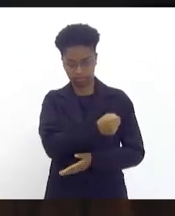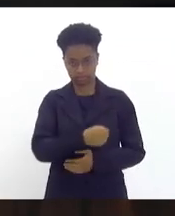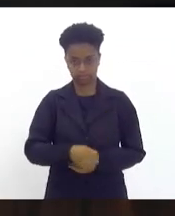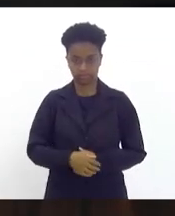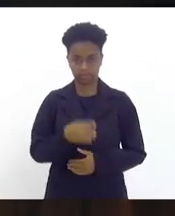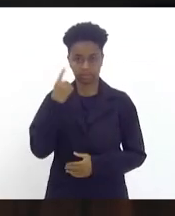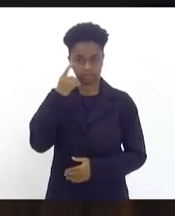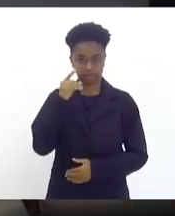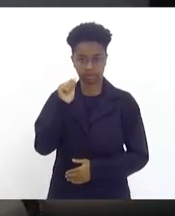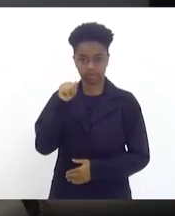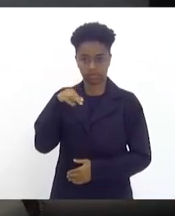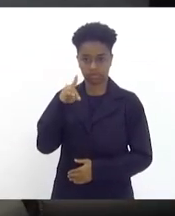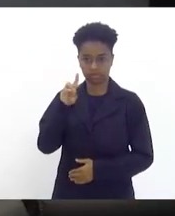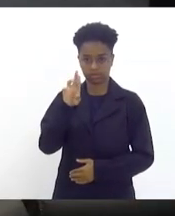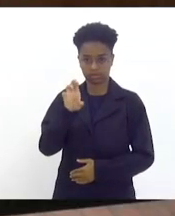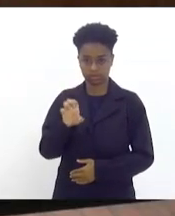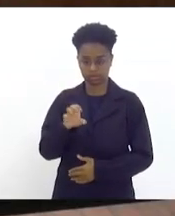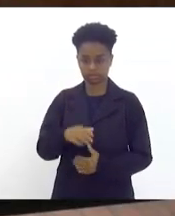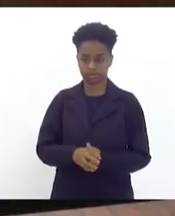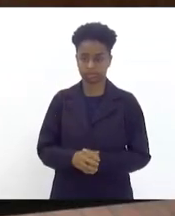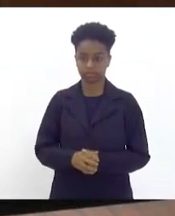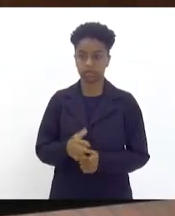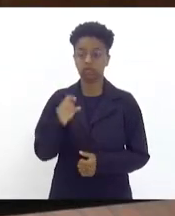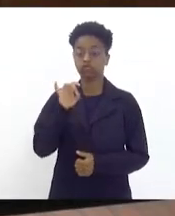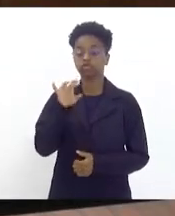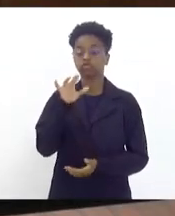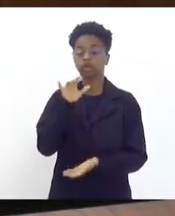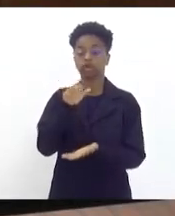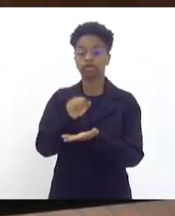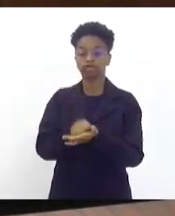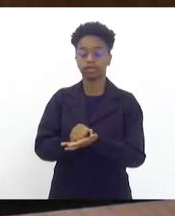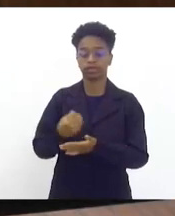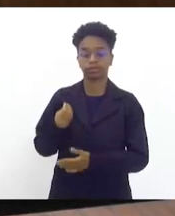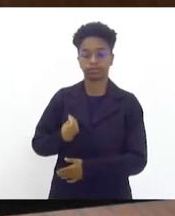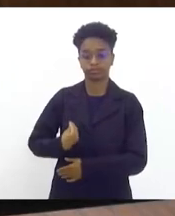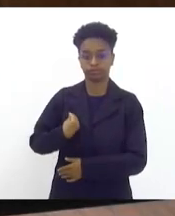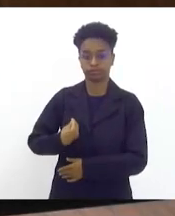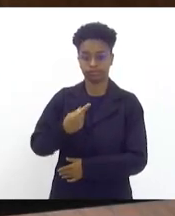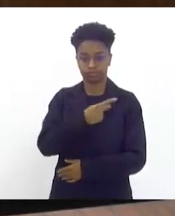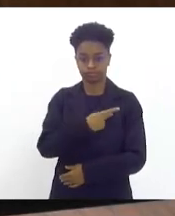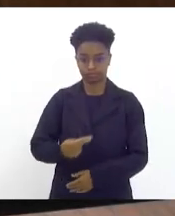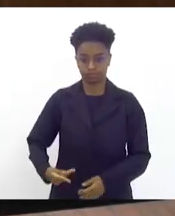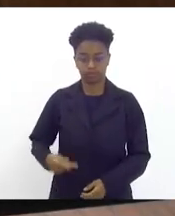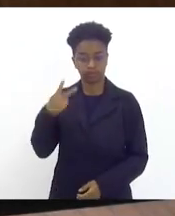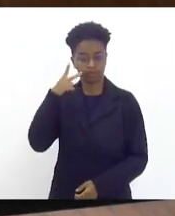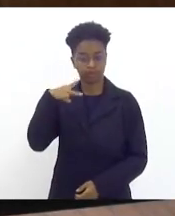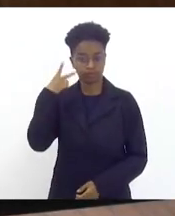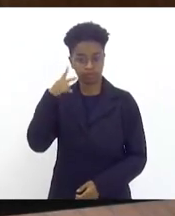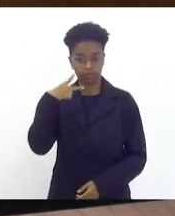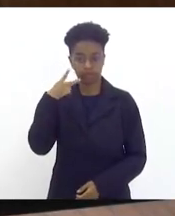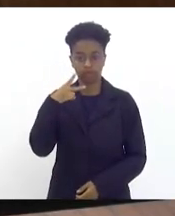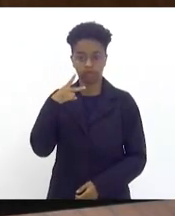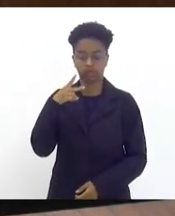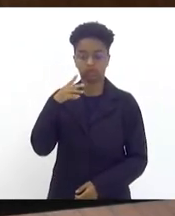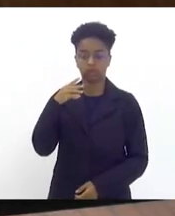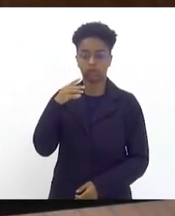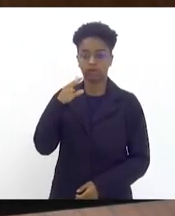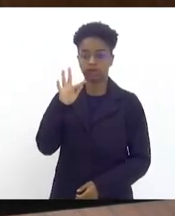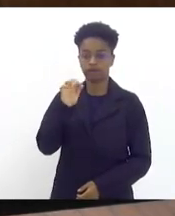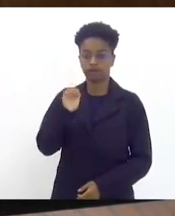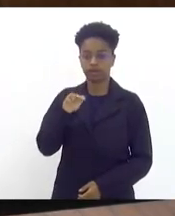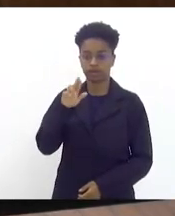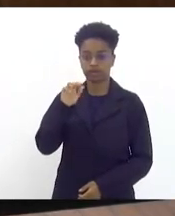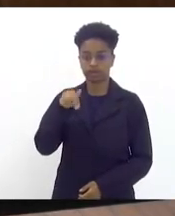Deputado André Correia só para registrar aqui a presença do presidente Vereador presidente da Câmara de Mendes vereador Fernando